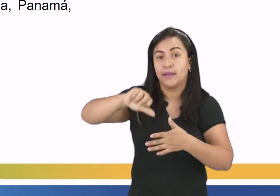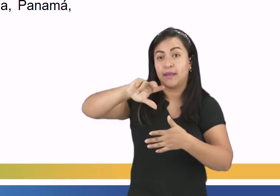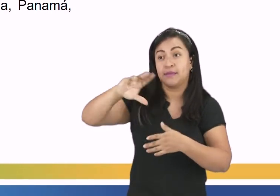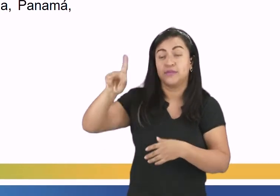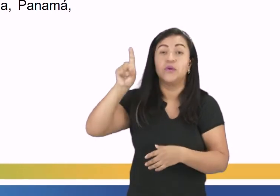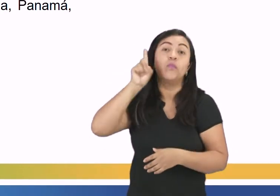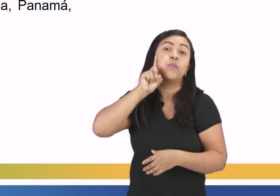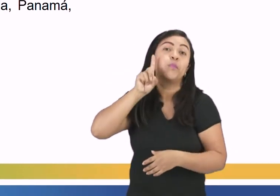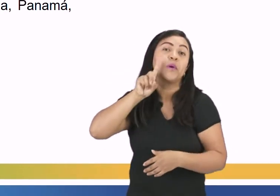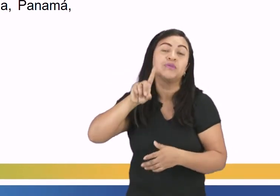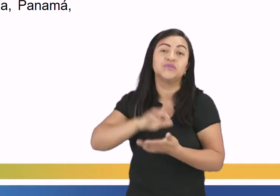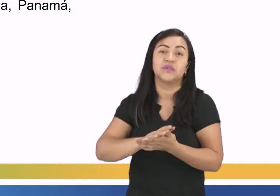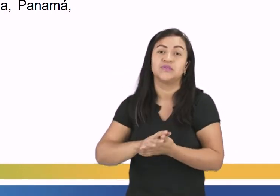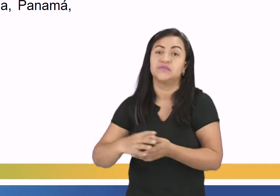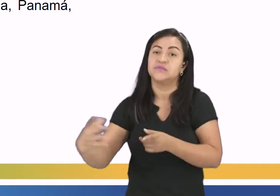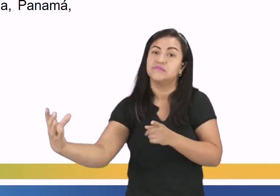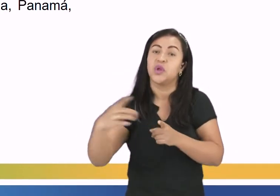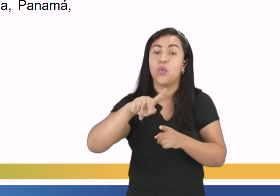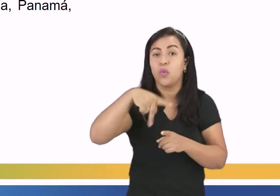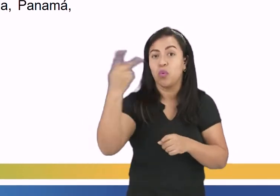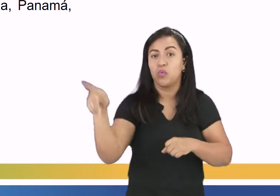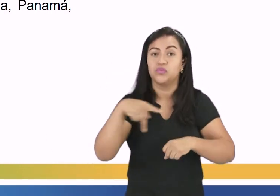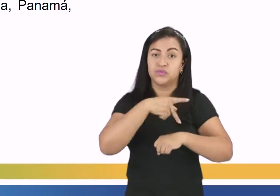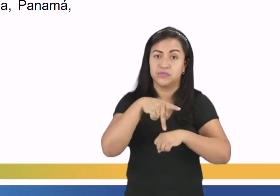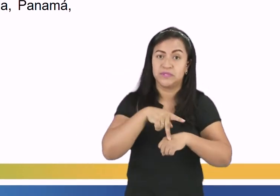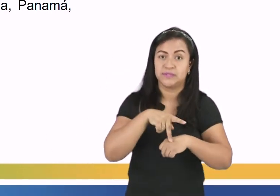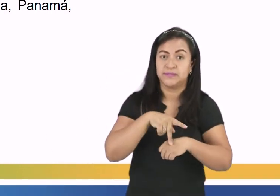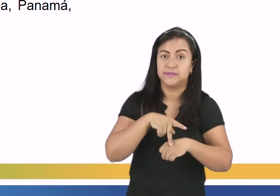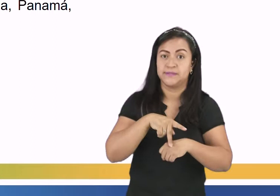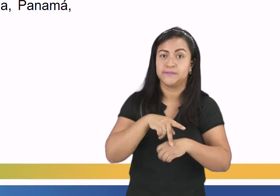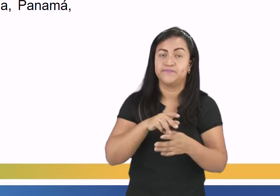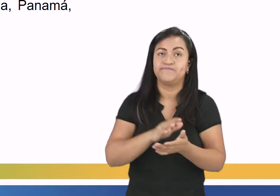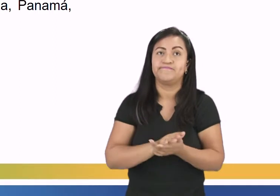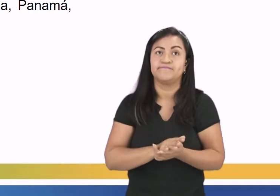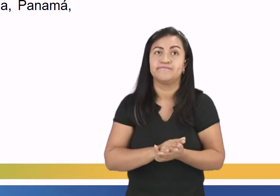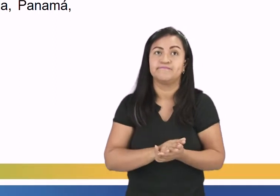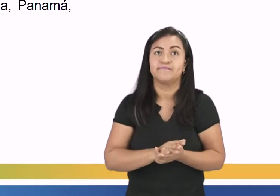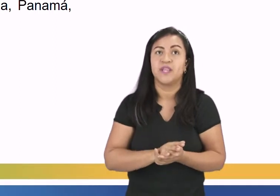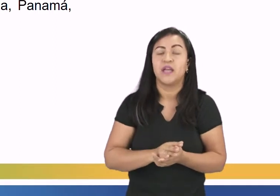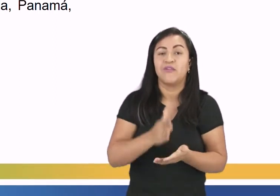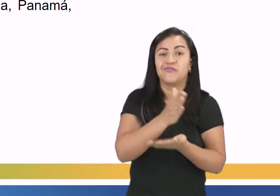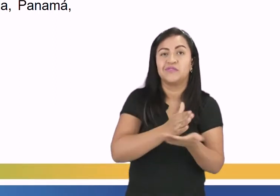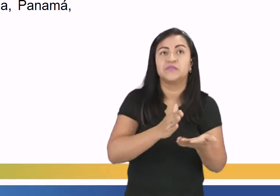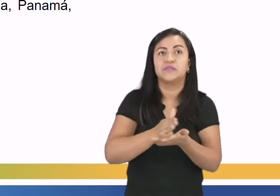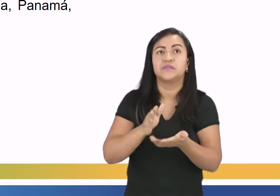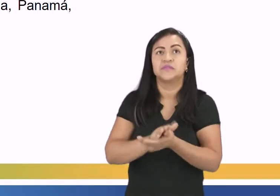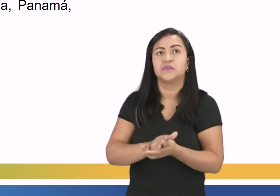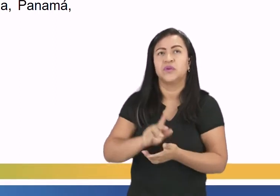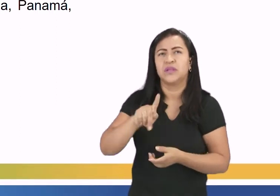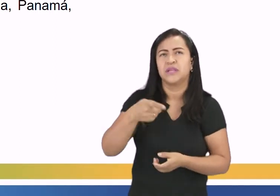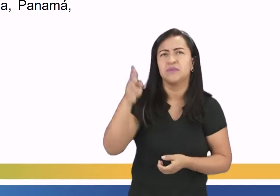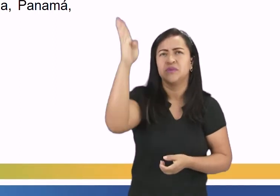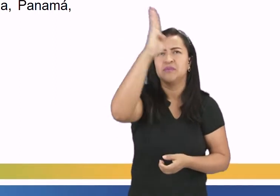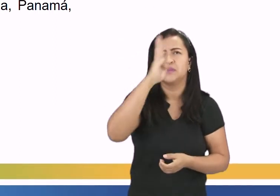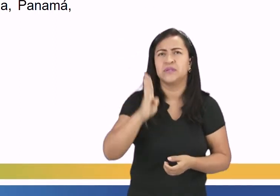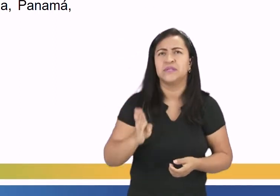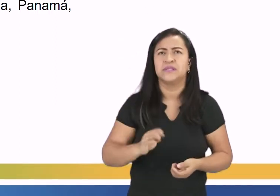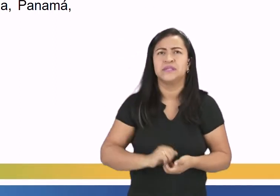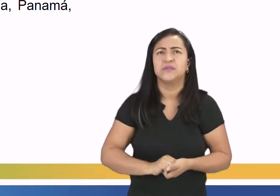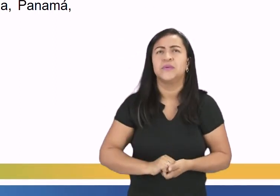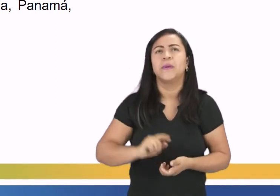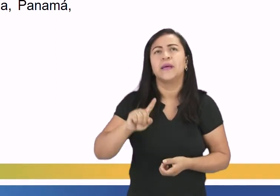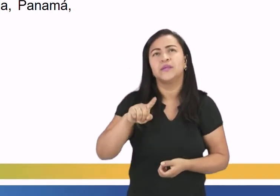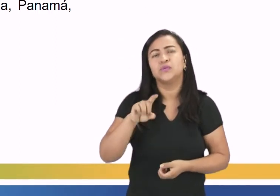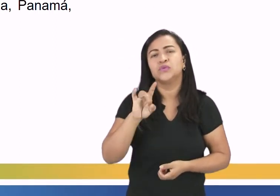Fragmentação territorial. Só o Brasil preservou a unidade territorial após a independência e